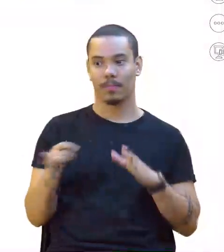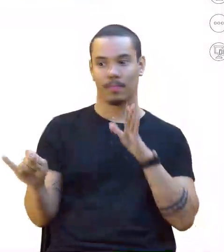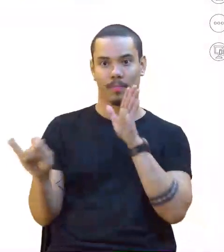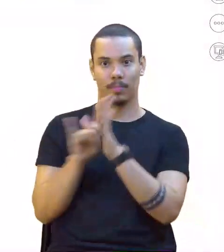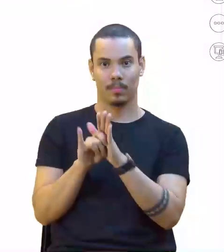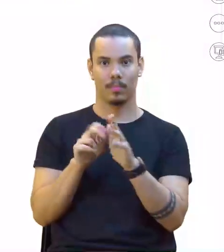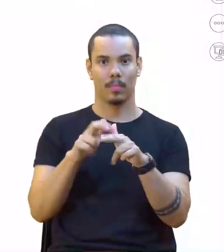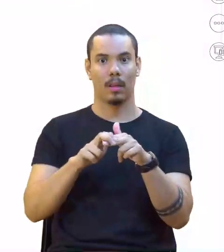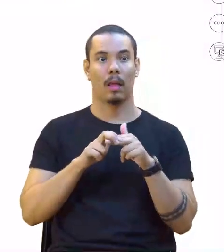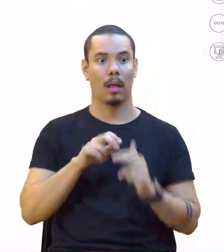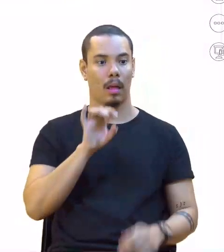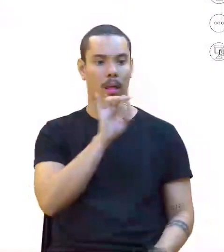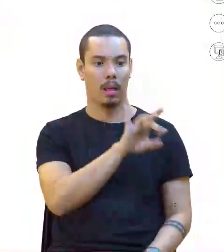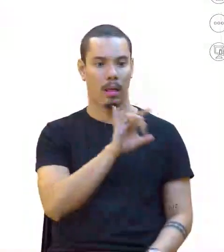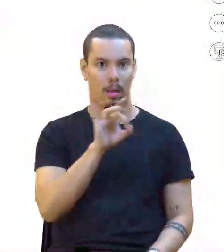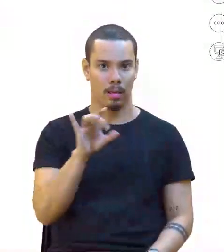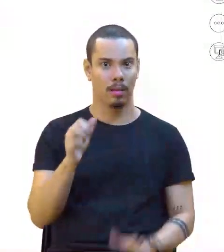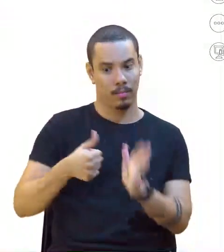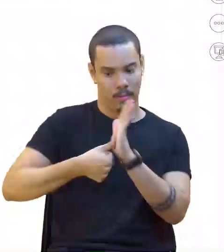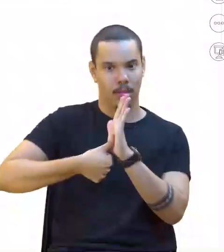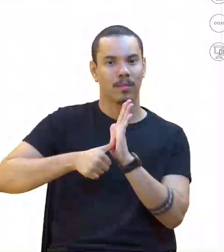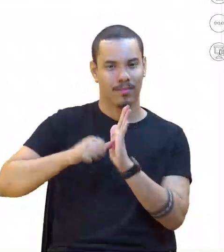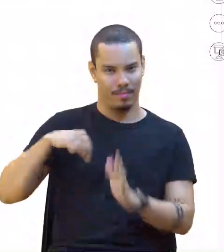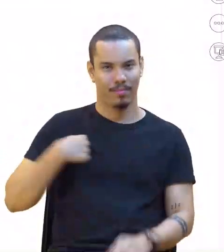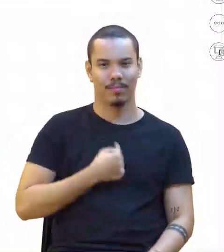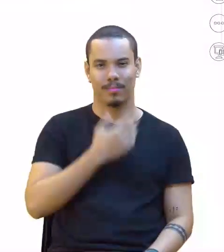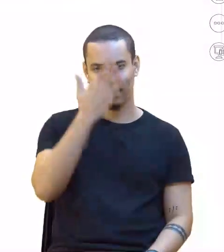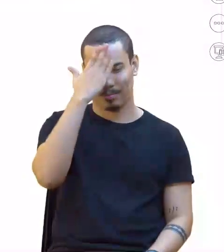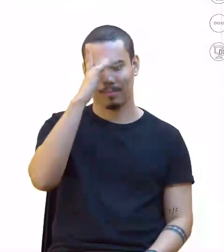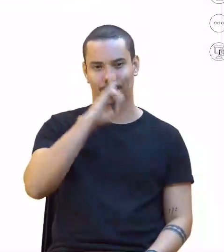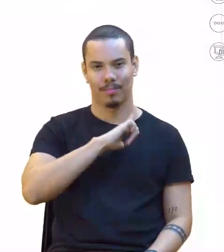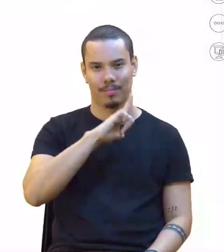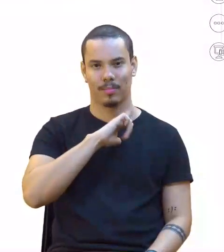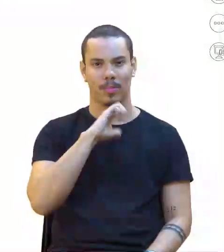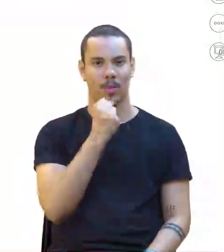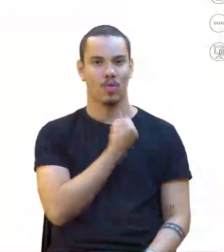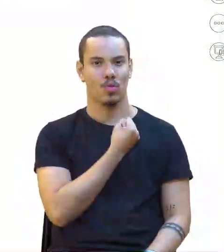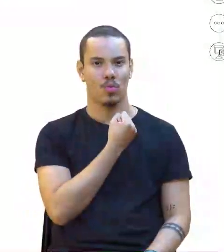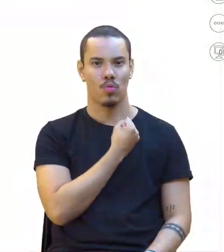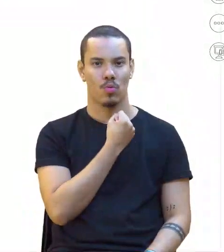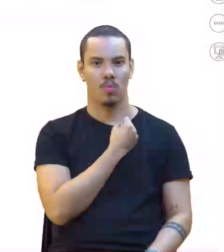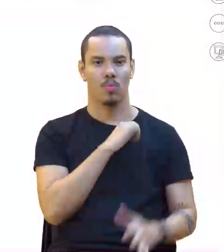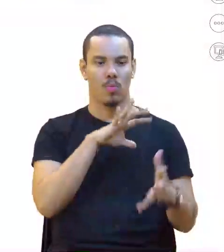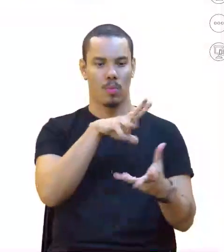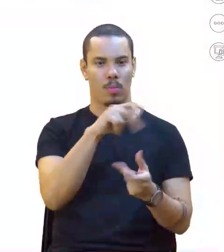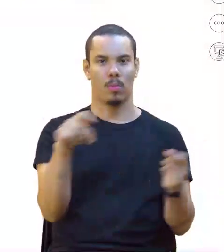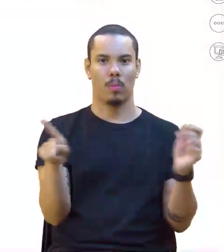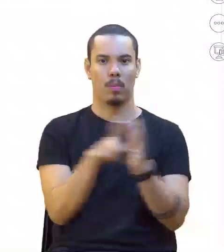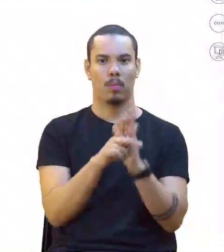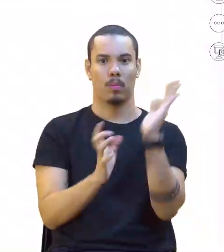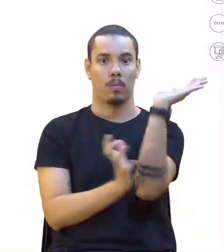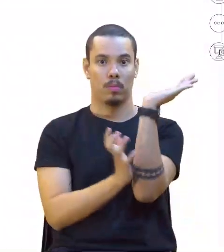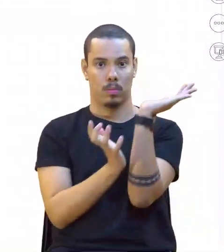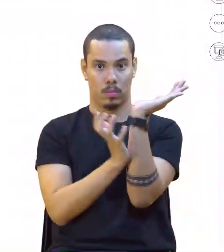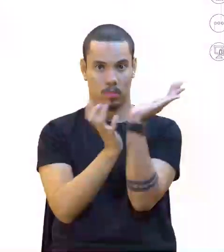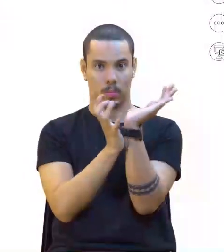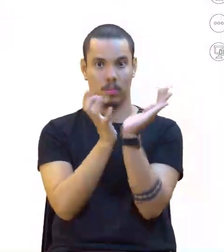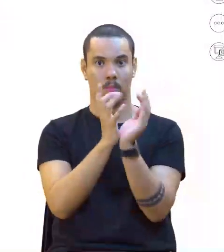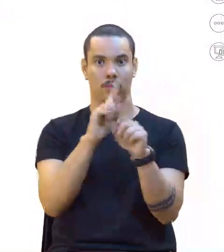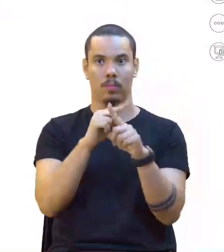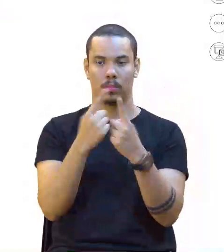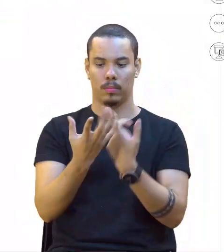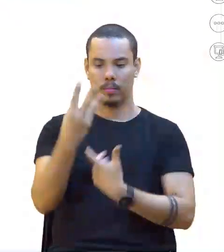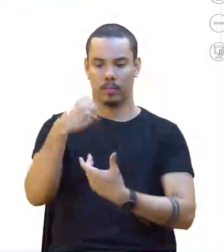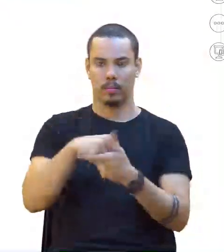tem o seu, tem um númerozinho, né? Que nos identifica nesse mundo burocrático, mas a sociologia, ela